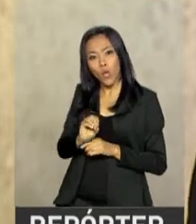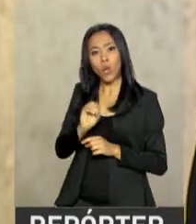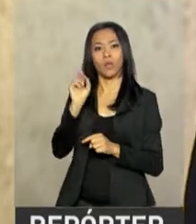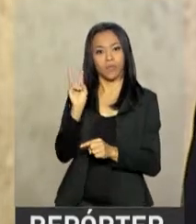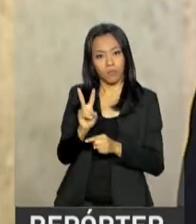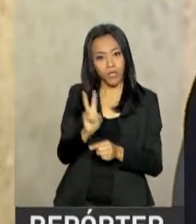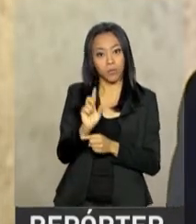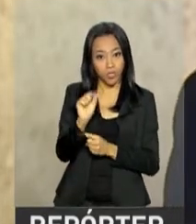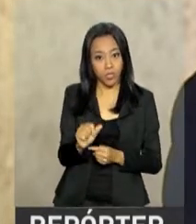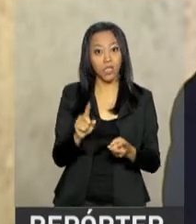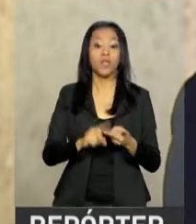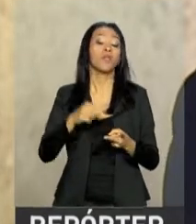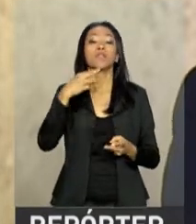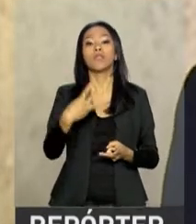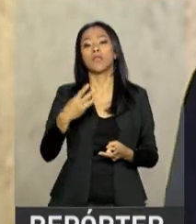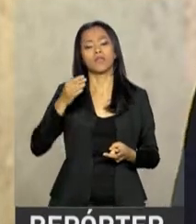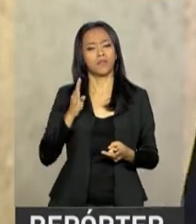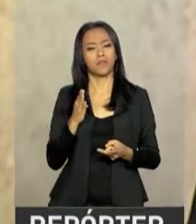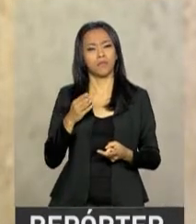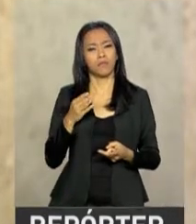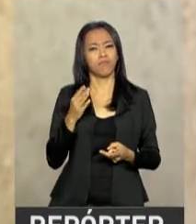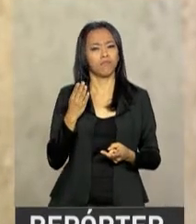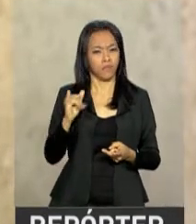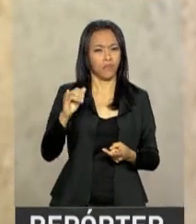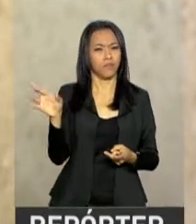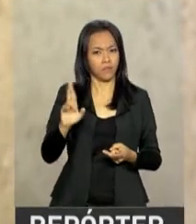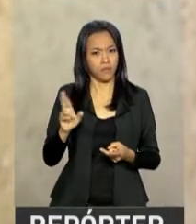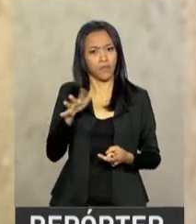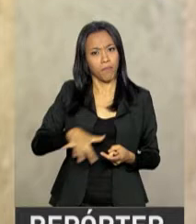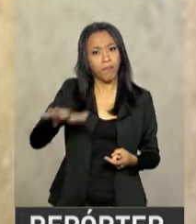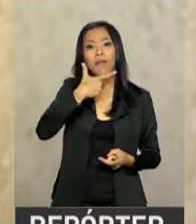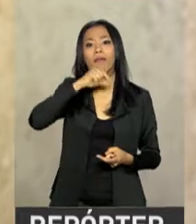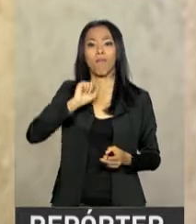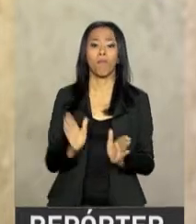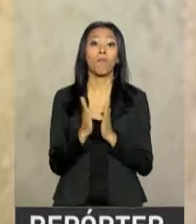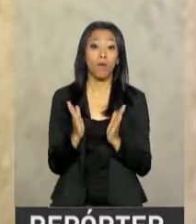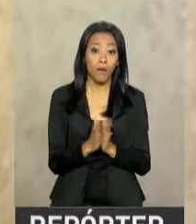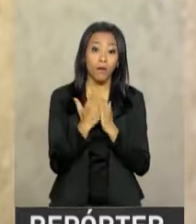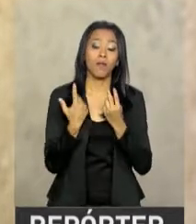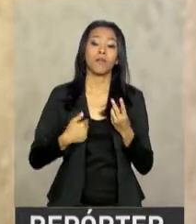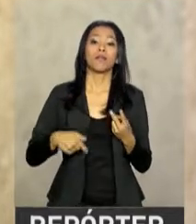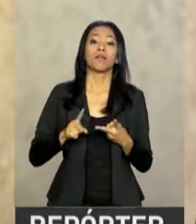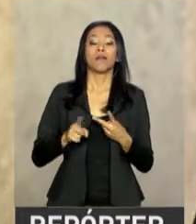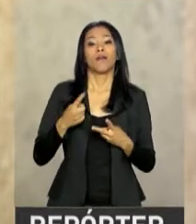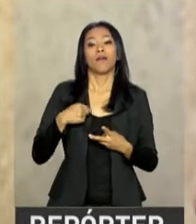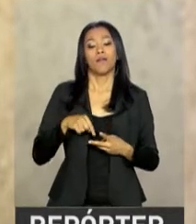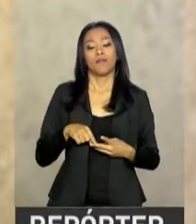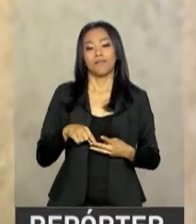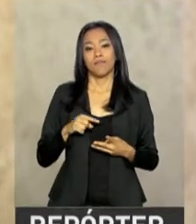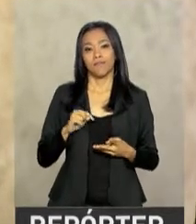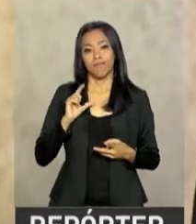3 bilhões de reais de micro crédito para as famílias mais pobres é tem um grande